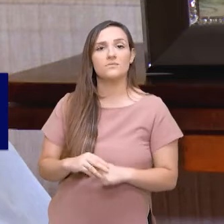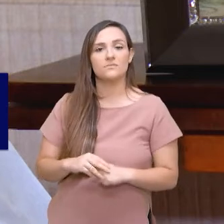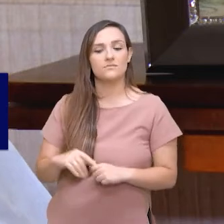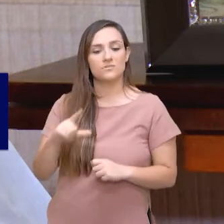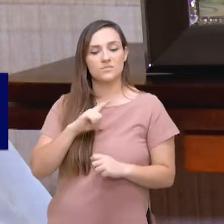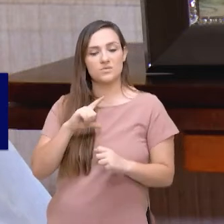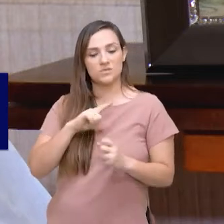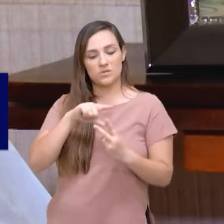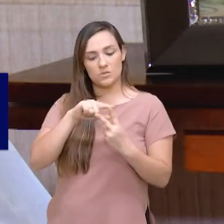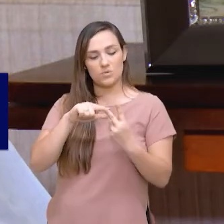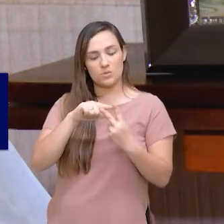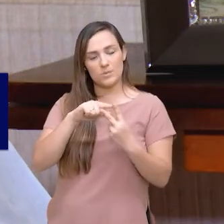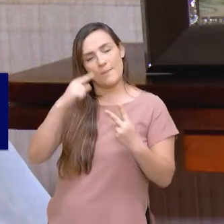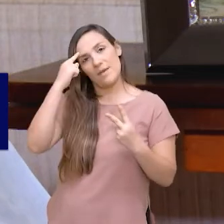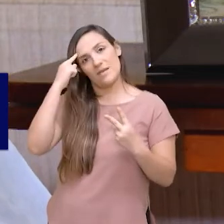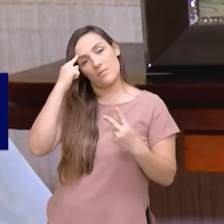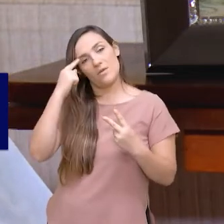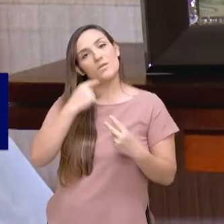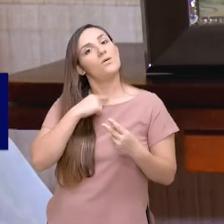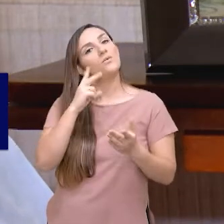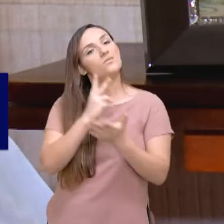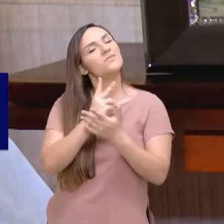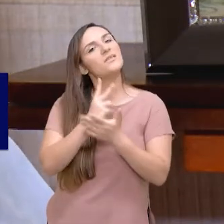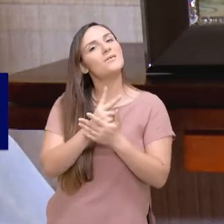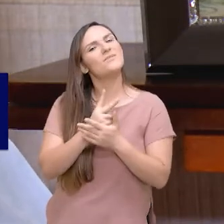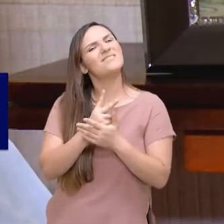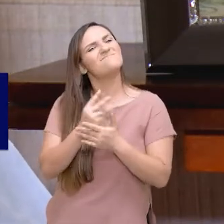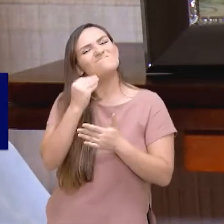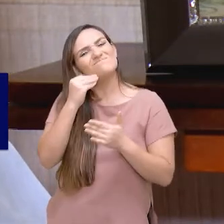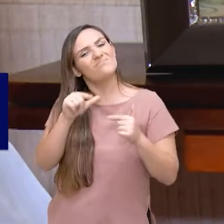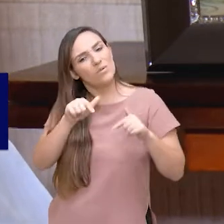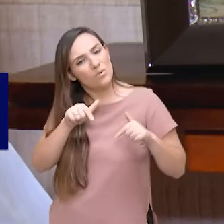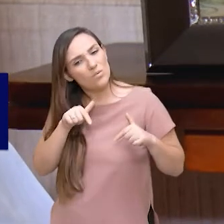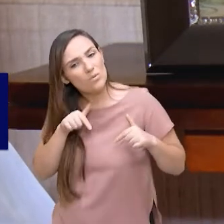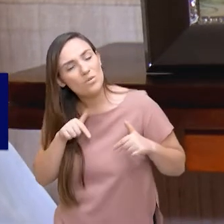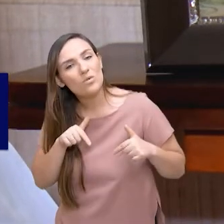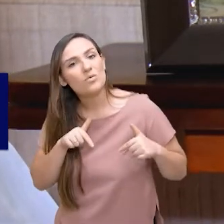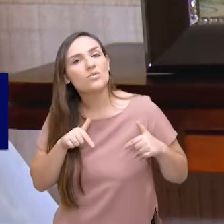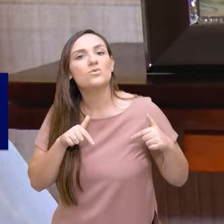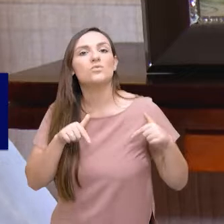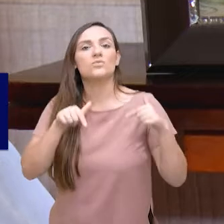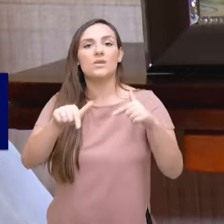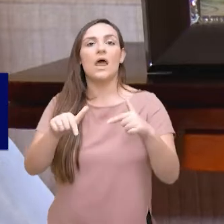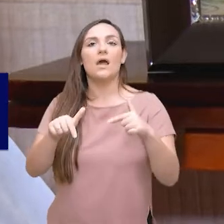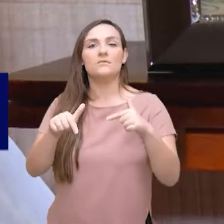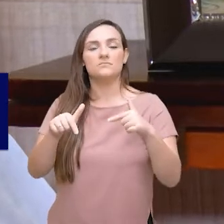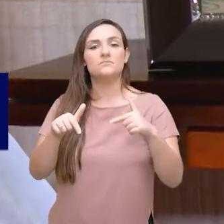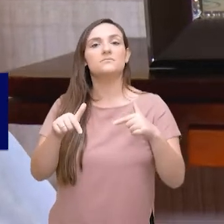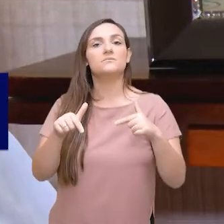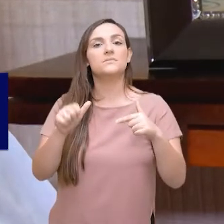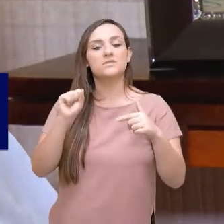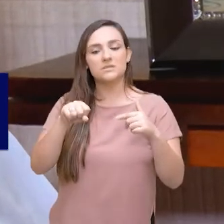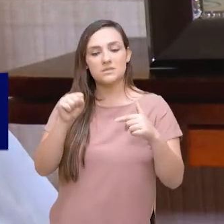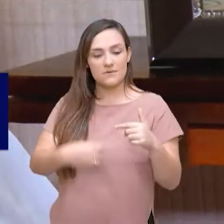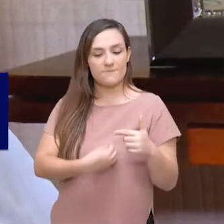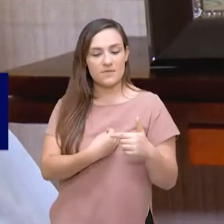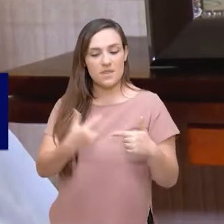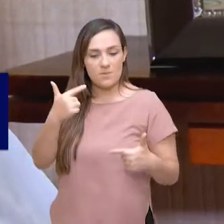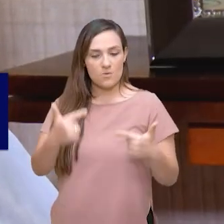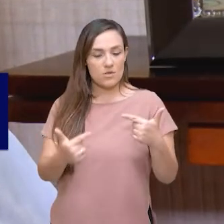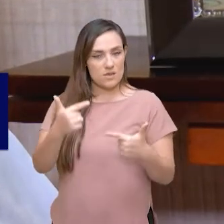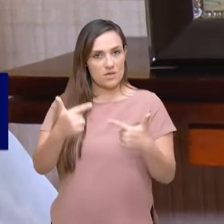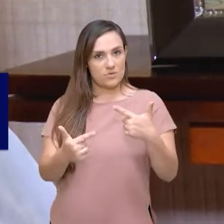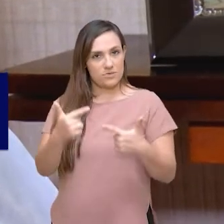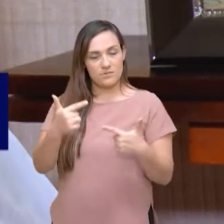2 pensamentos influenciaram muito a minha decisão de participar da vida pública.